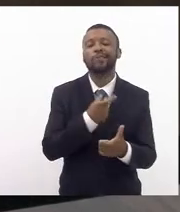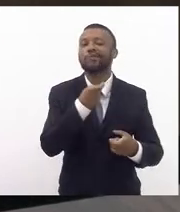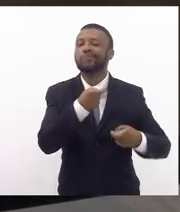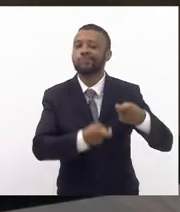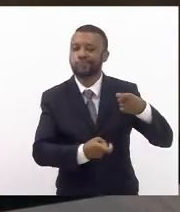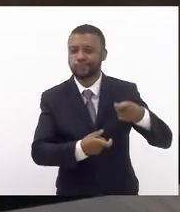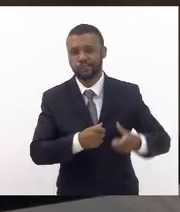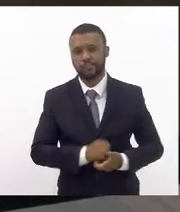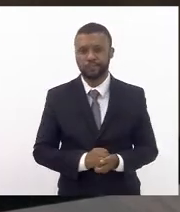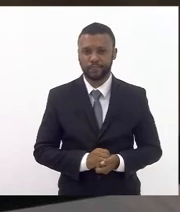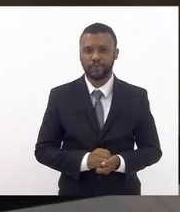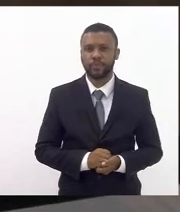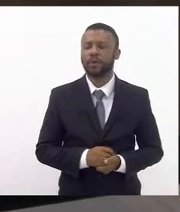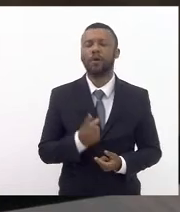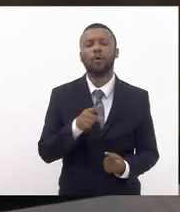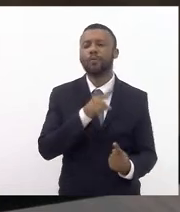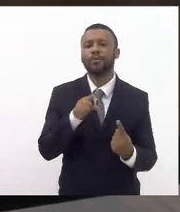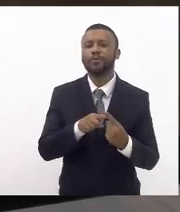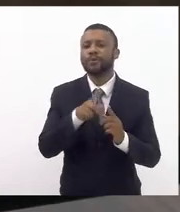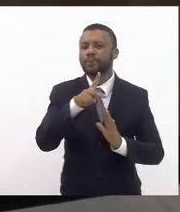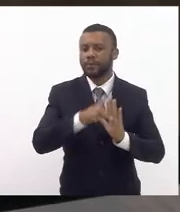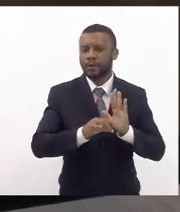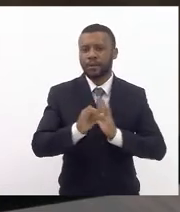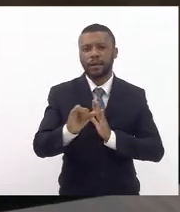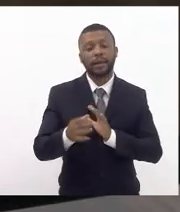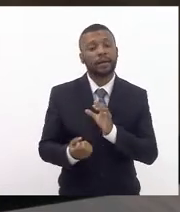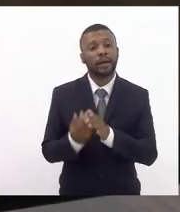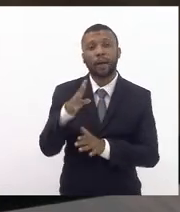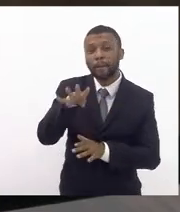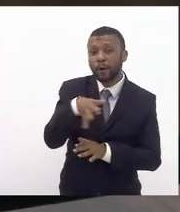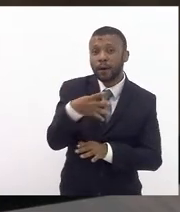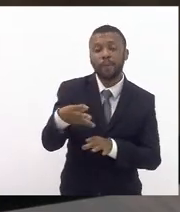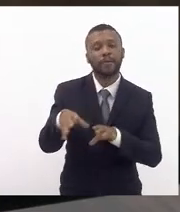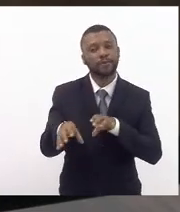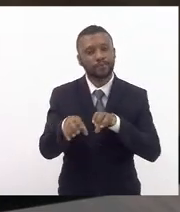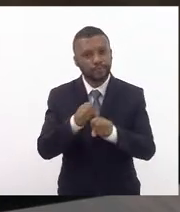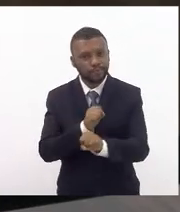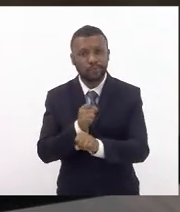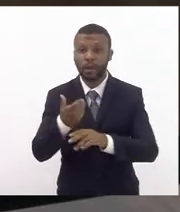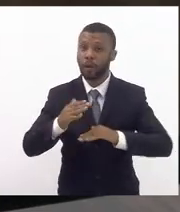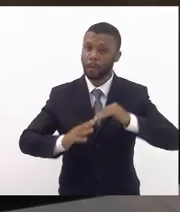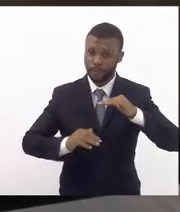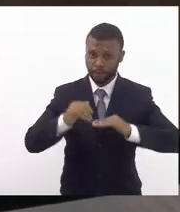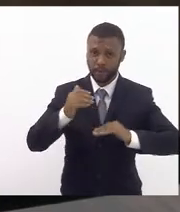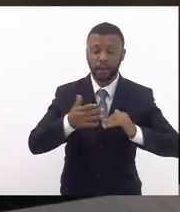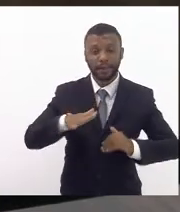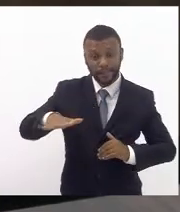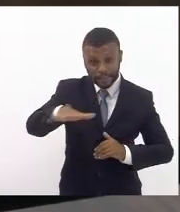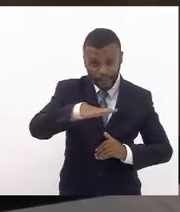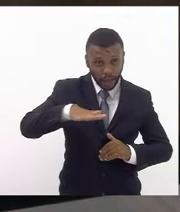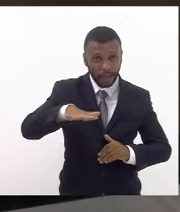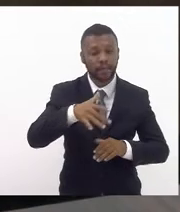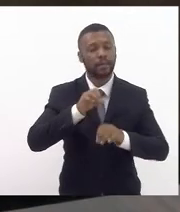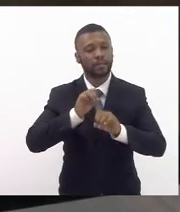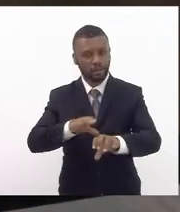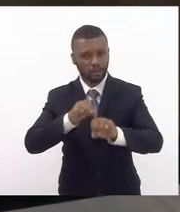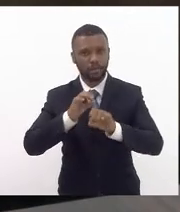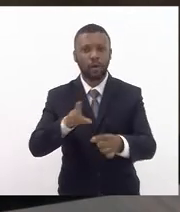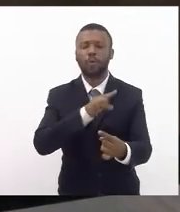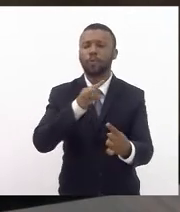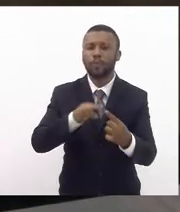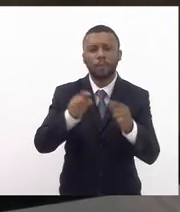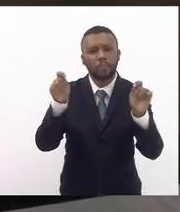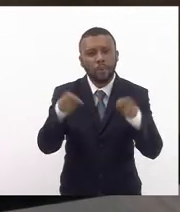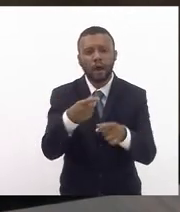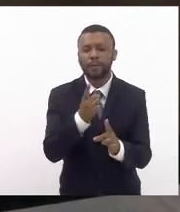na verdade, é criar um programa de formação para os profissionais da área da educação, para que possam identificar